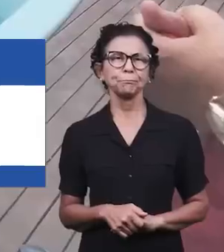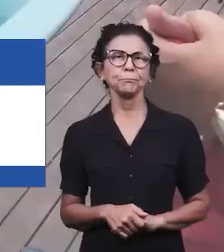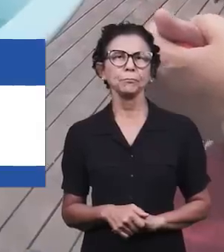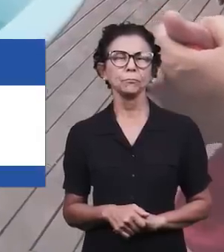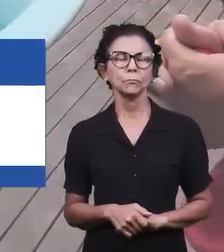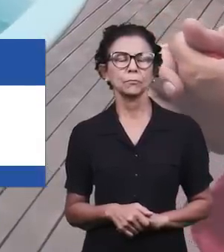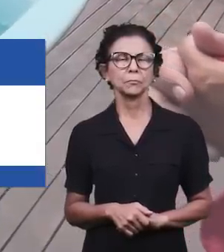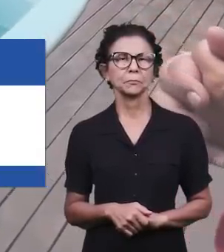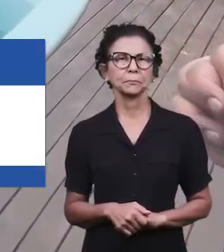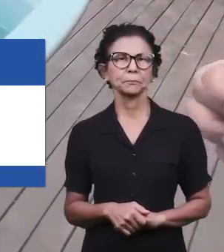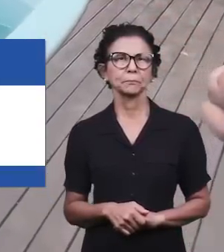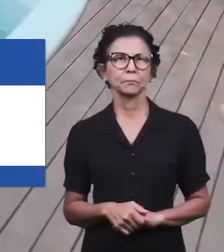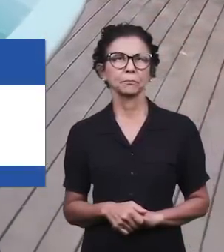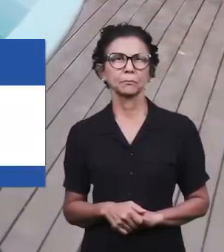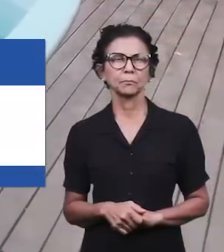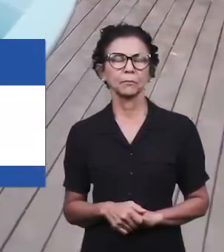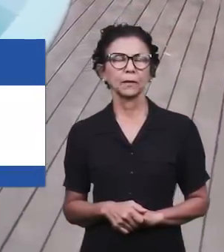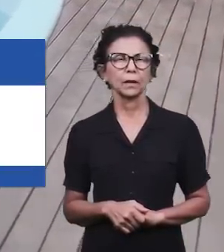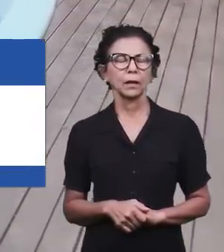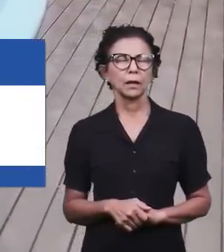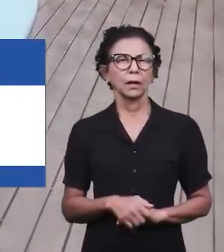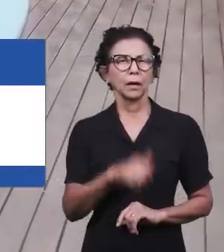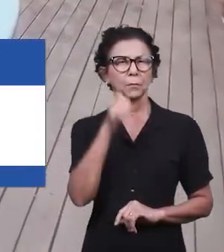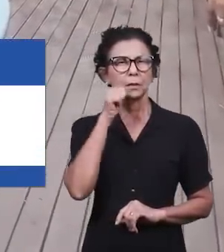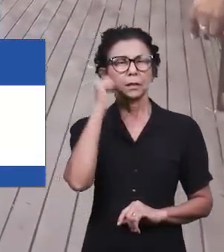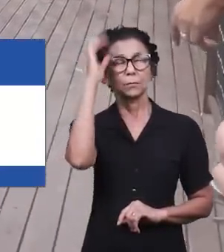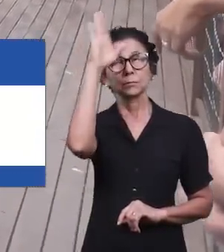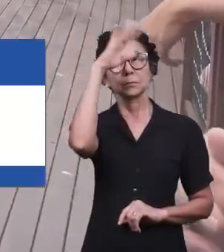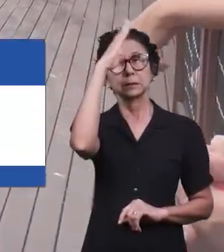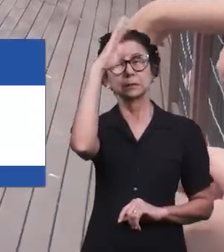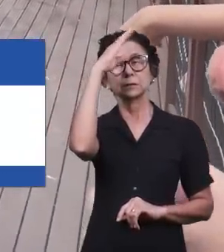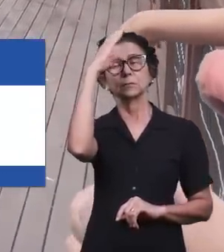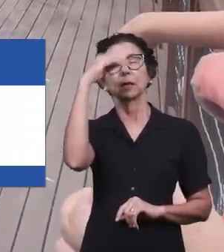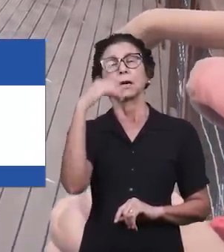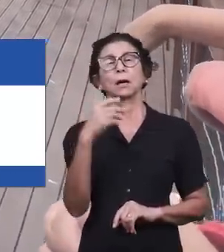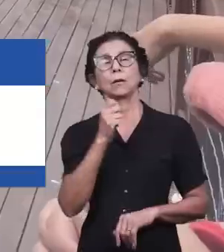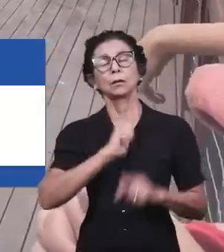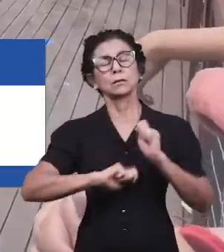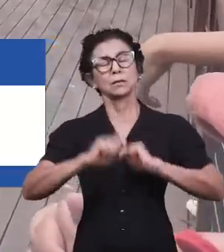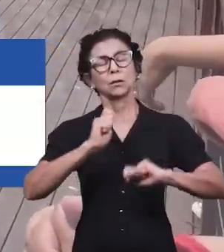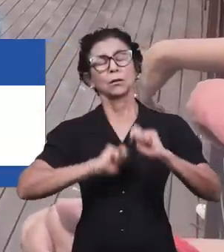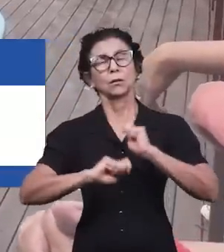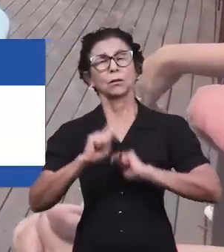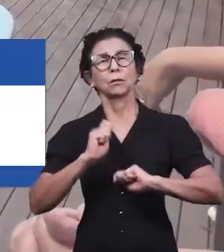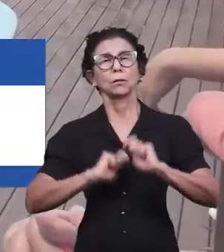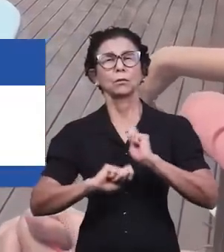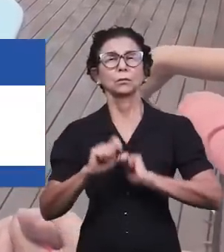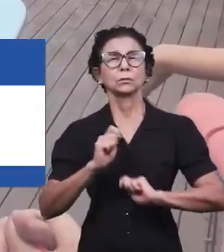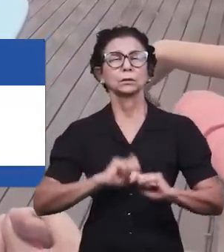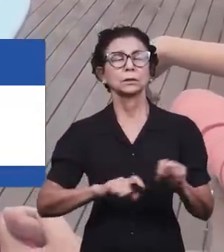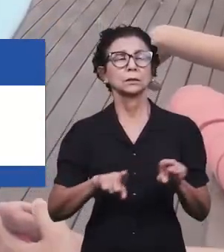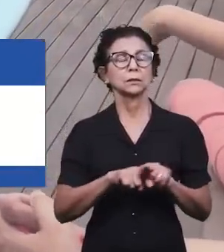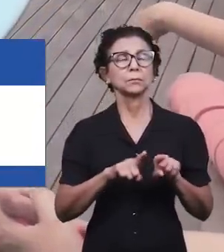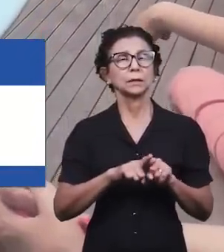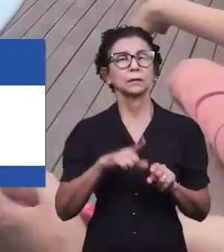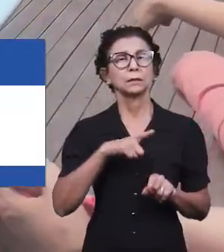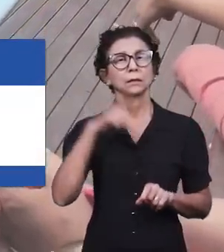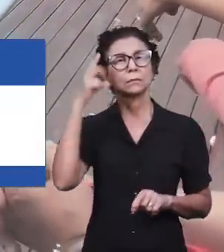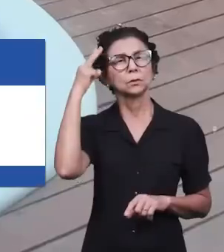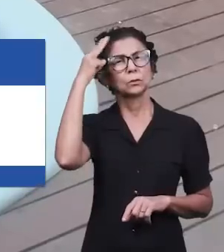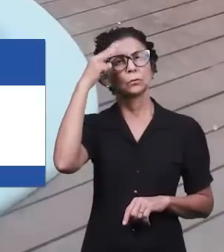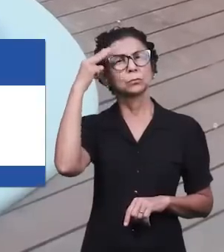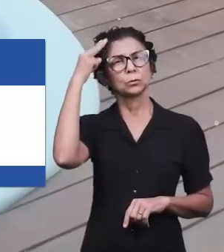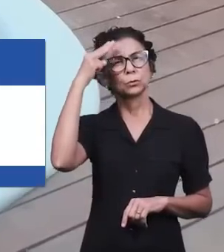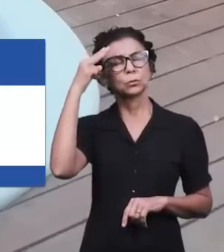ela relatou que ela estava muito mal naquela noite, muito aflita, e naquela noite ela teve um sonho, e ela sonhou que ela estava